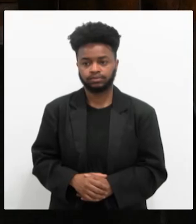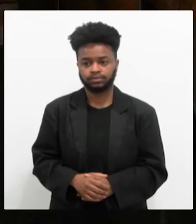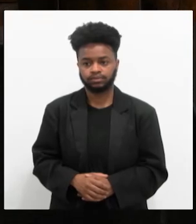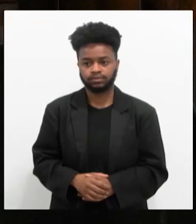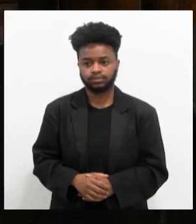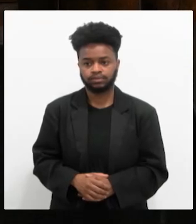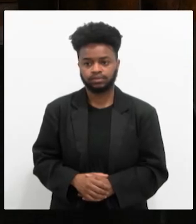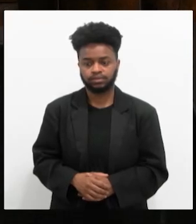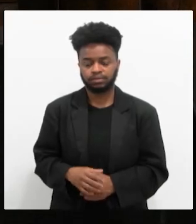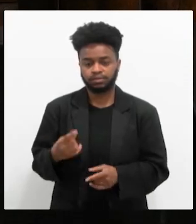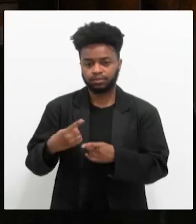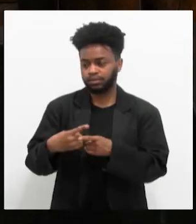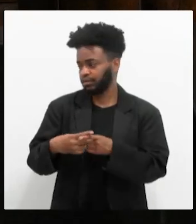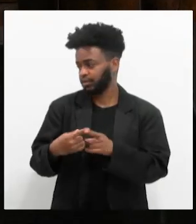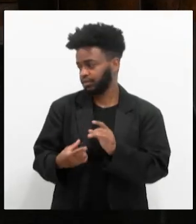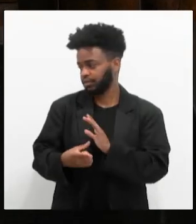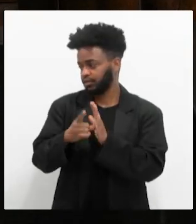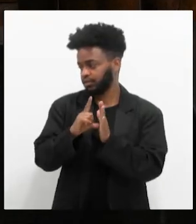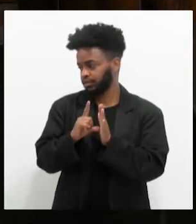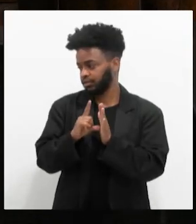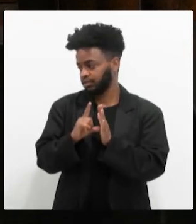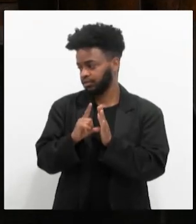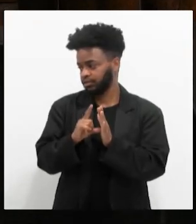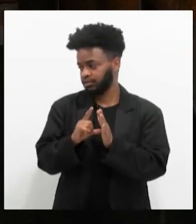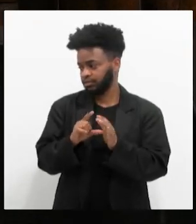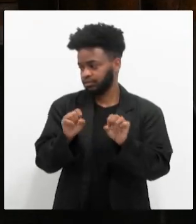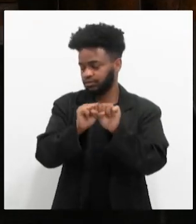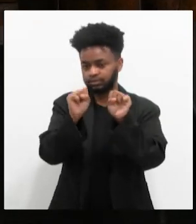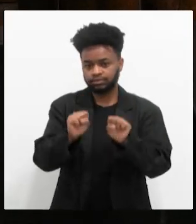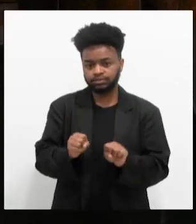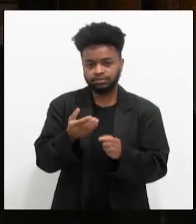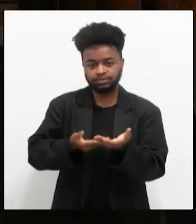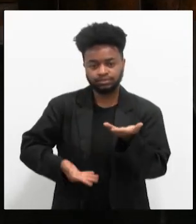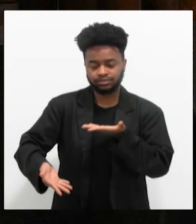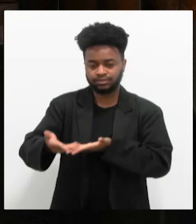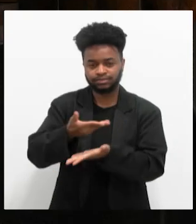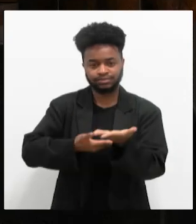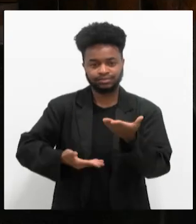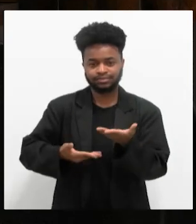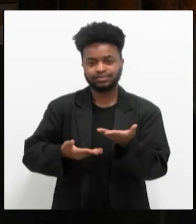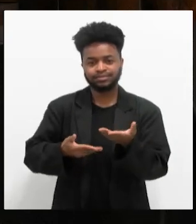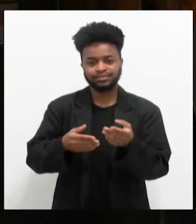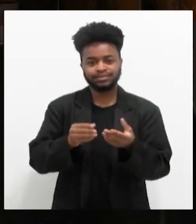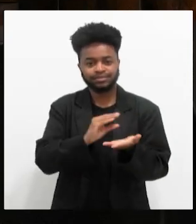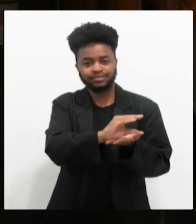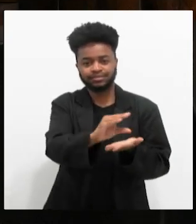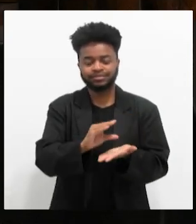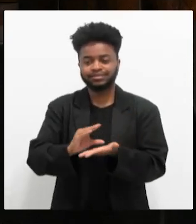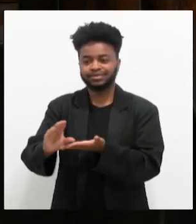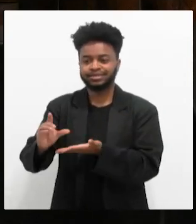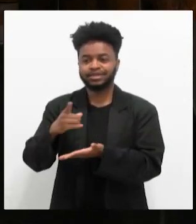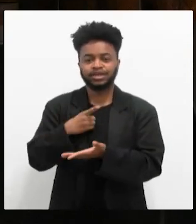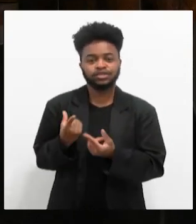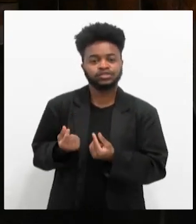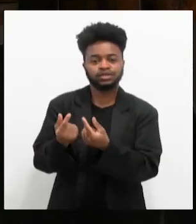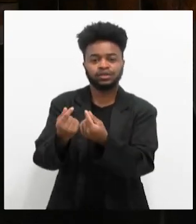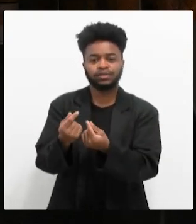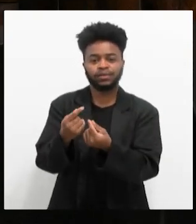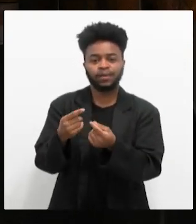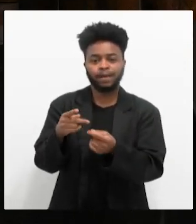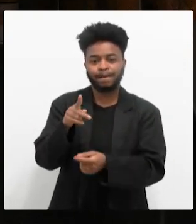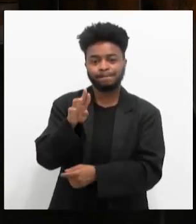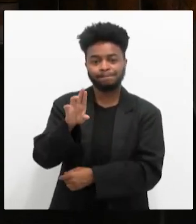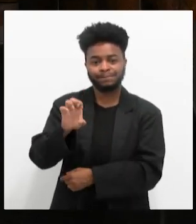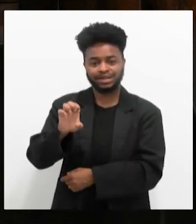porque até antes do sistema de partilha, nós recebíamos, nos postos do pré-sal, royalties